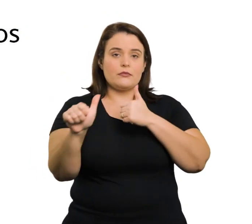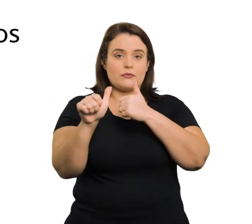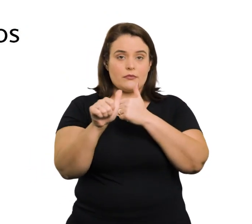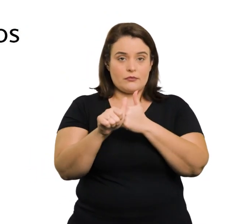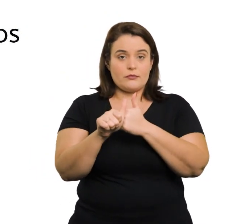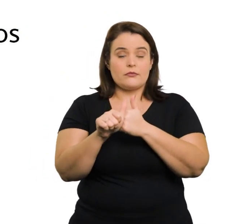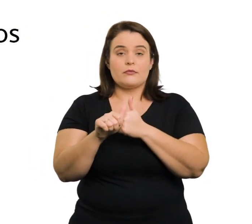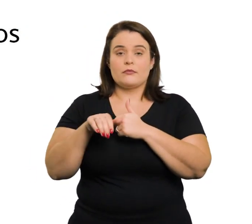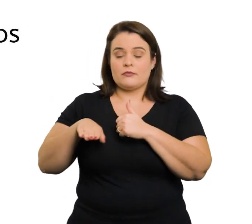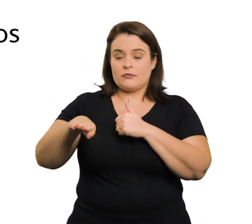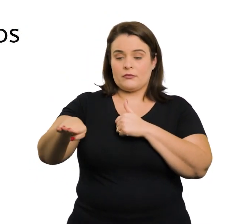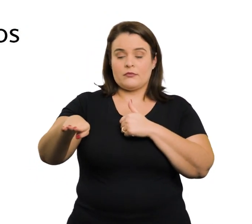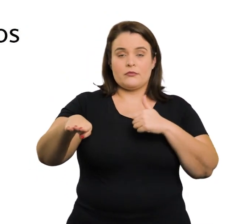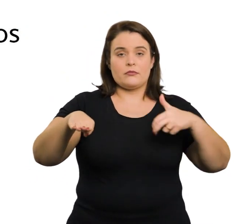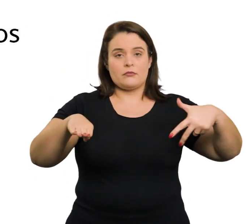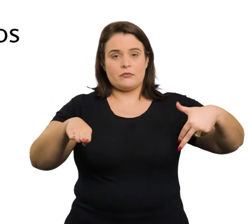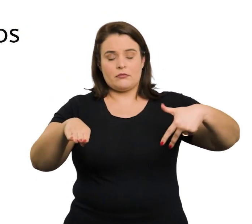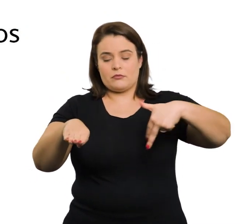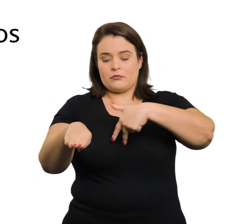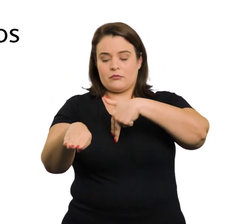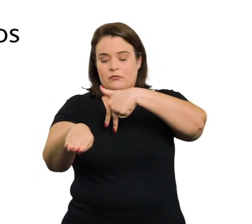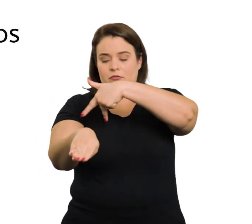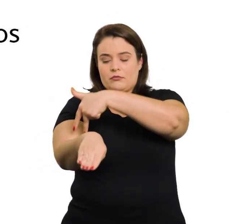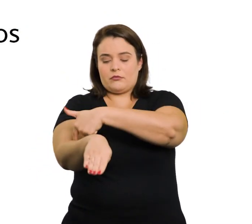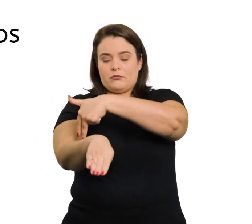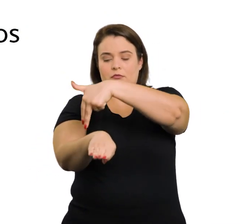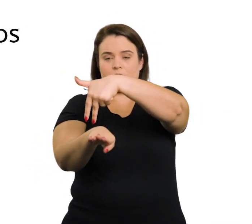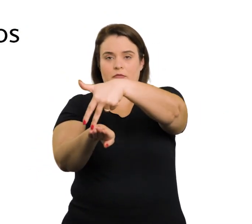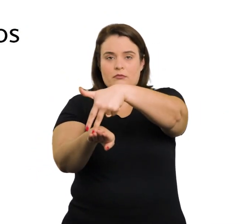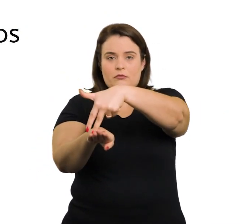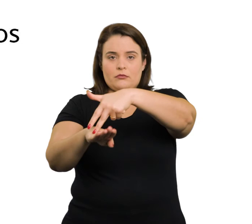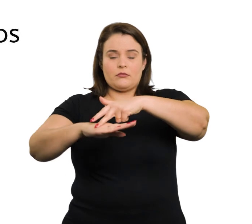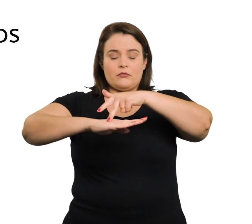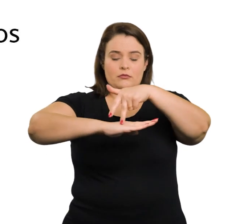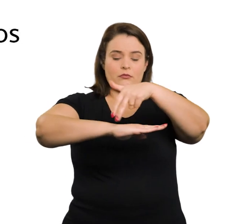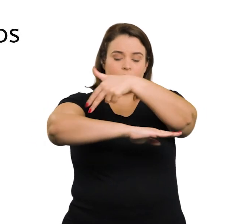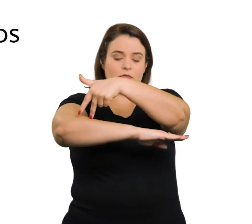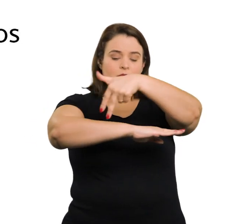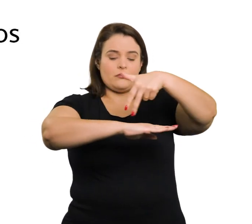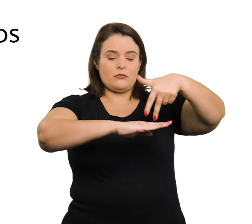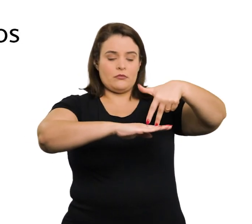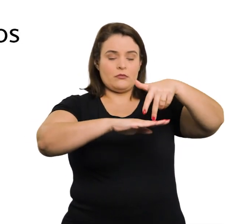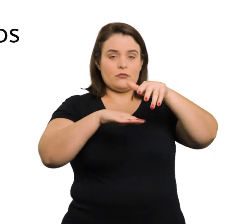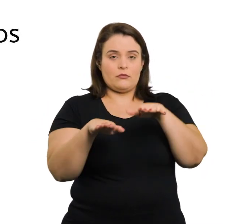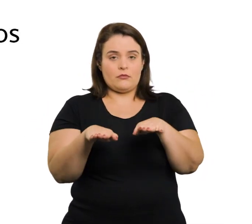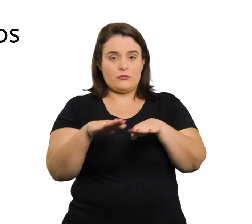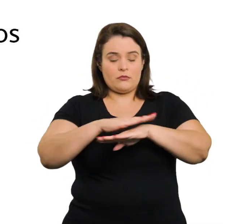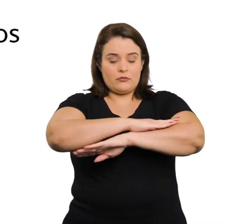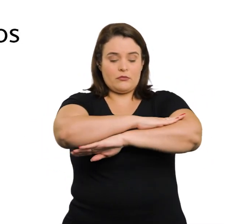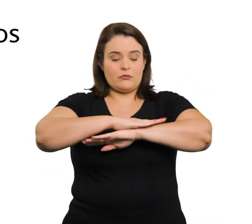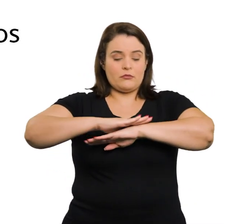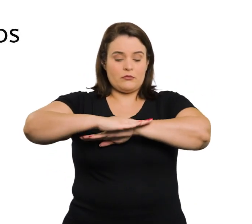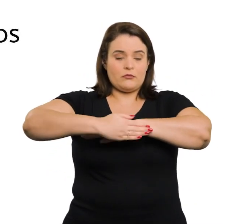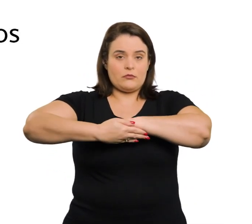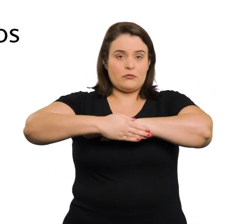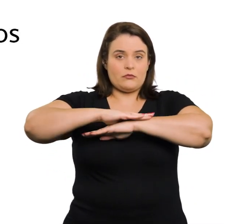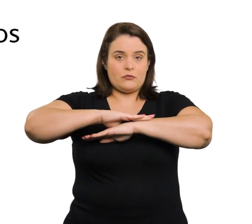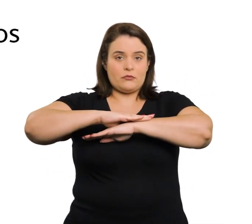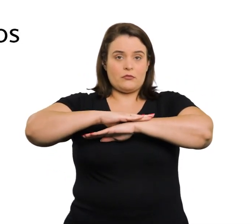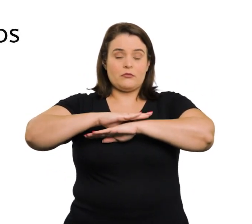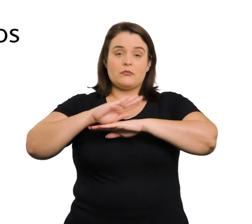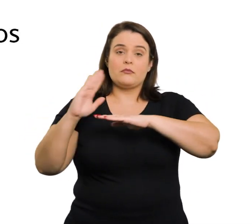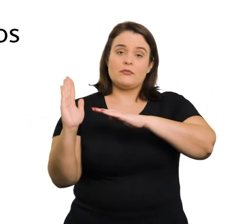e aproximação na circulação de calçadas, travessias, rebaixamentos de calçada,